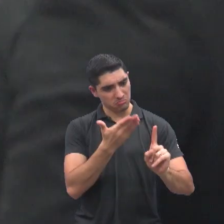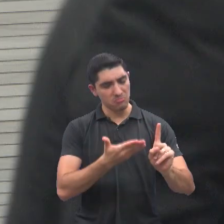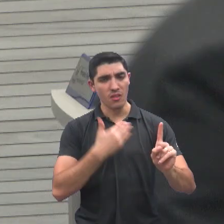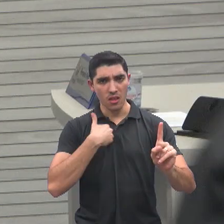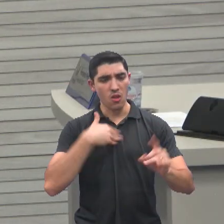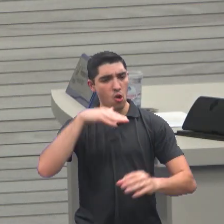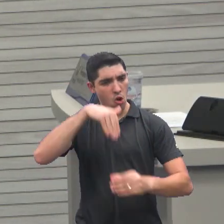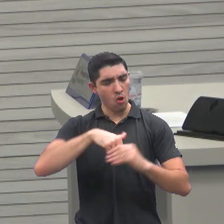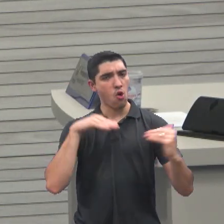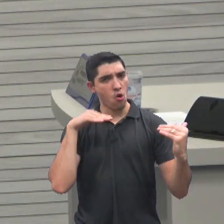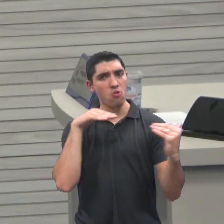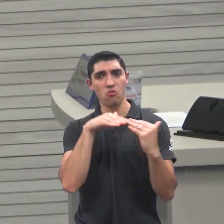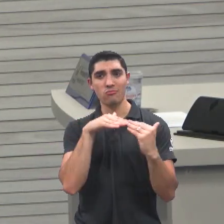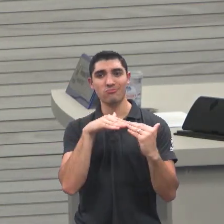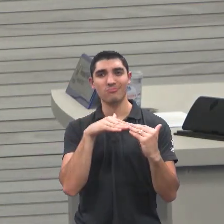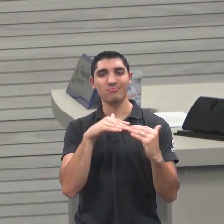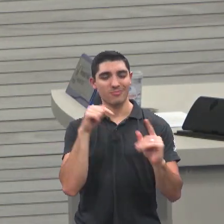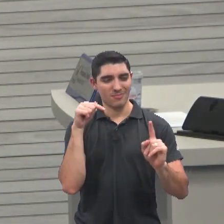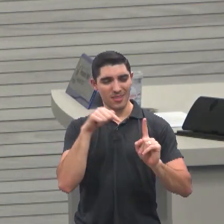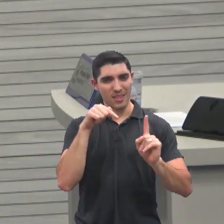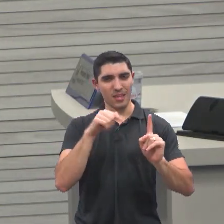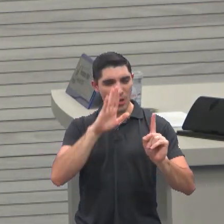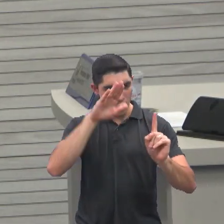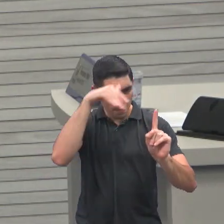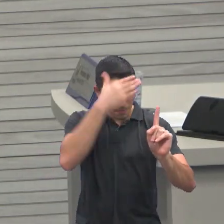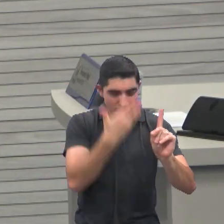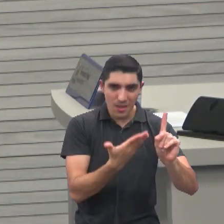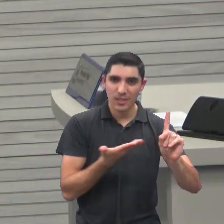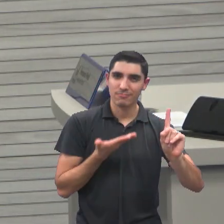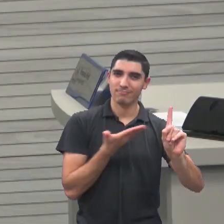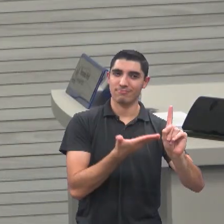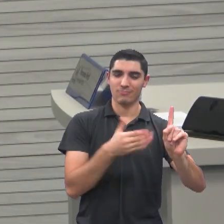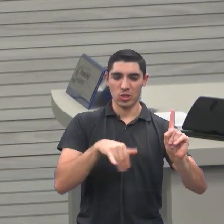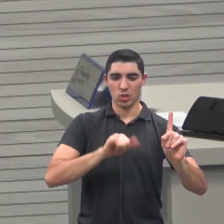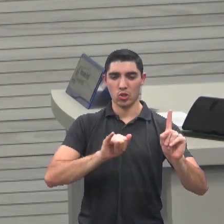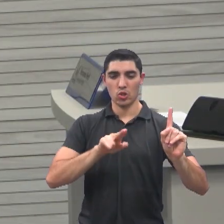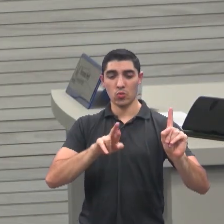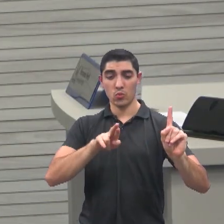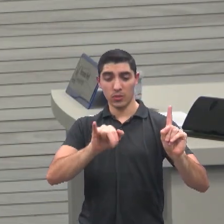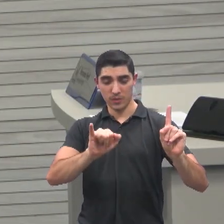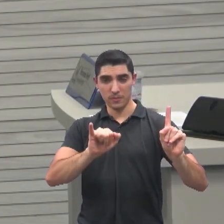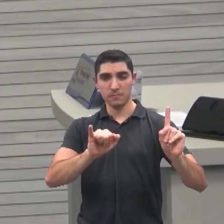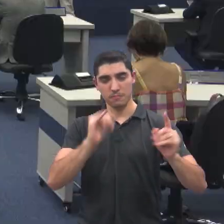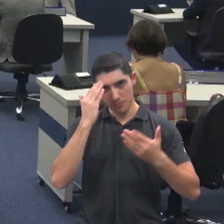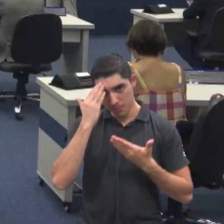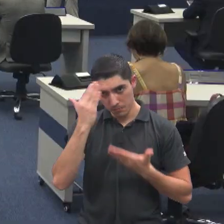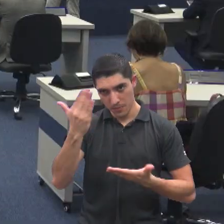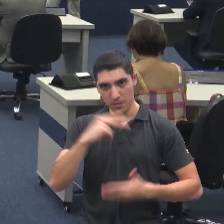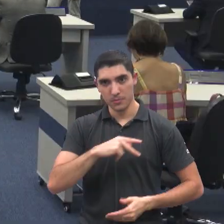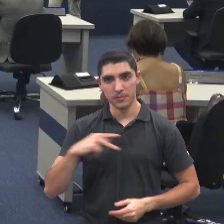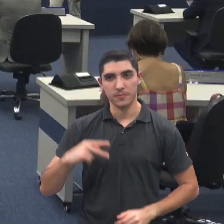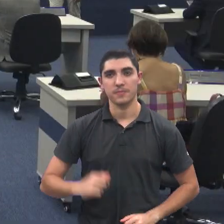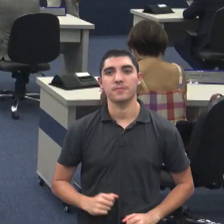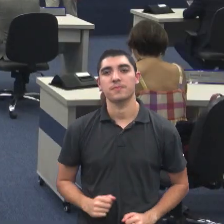minha pessoa com relação a essa homenagem a Yuri Alberto. Obrigado.